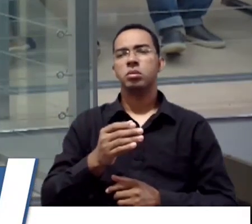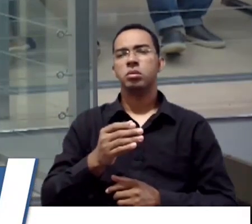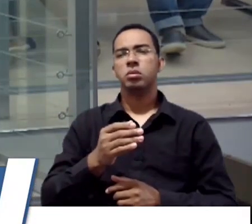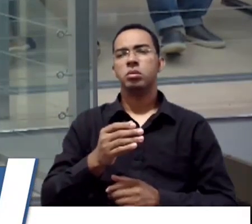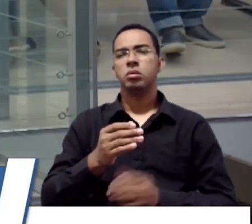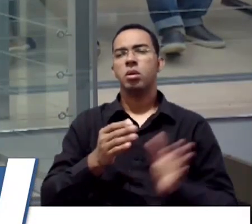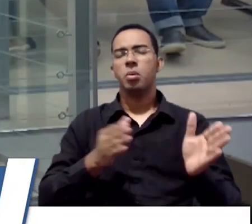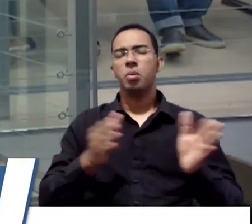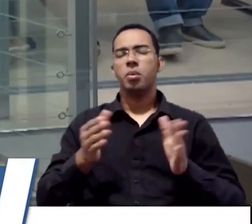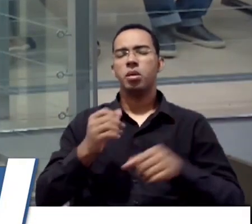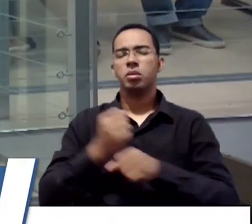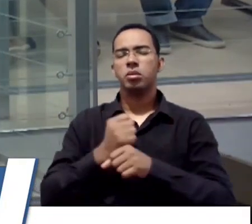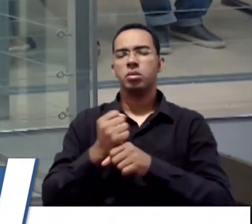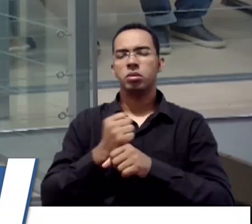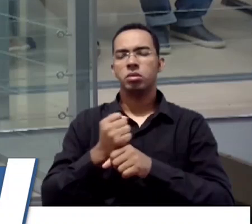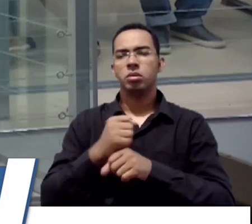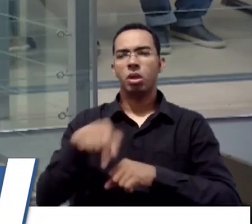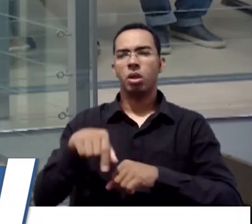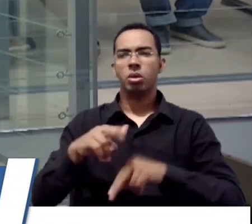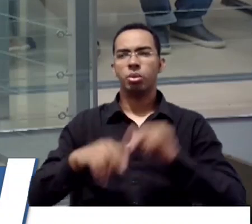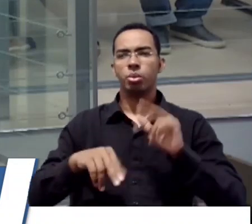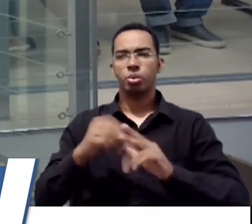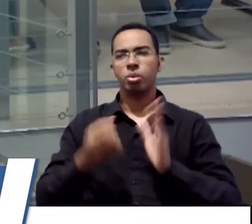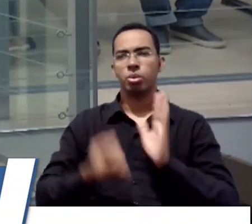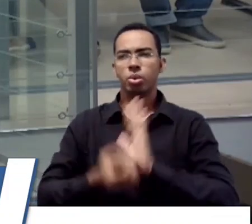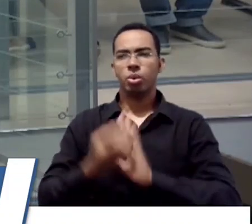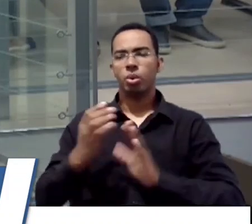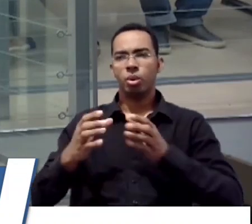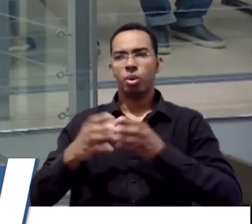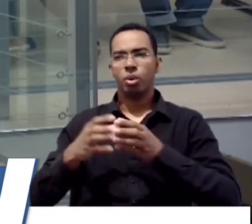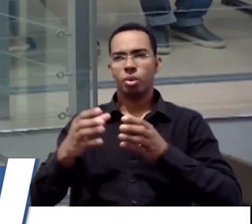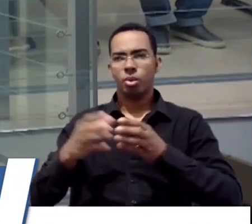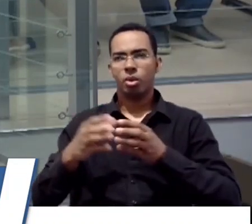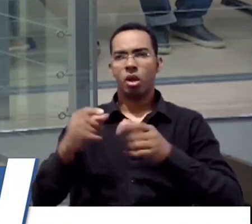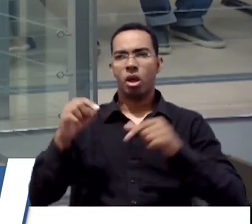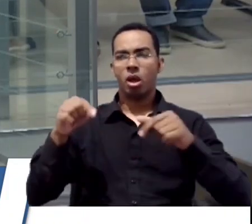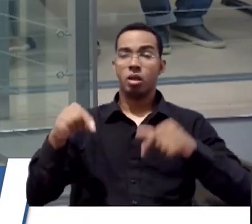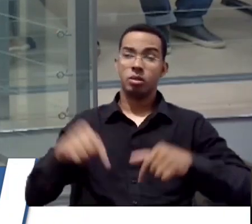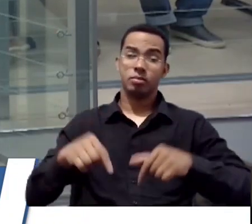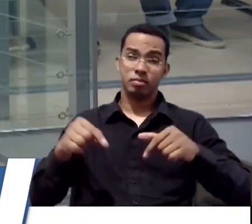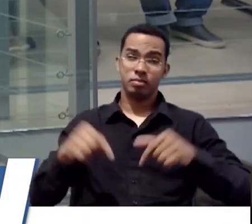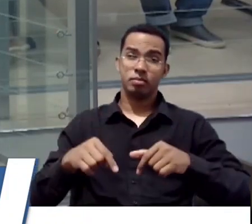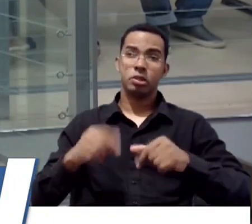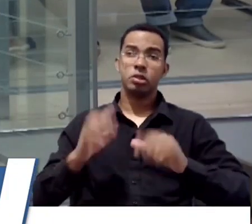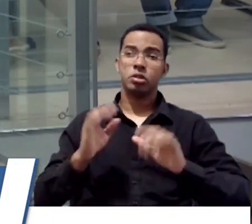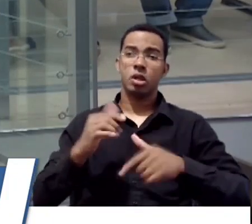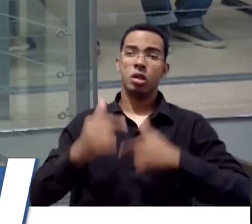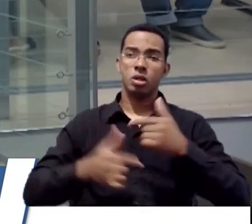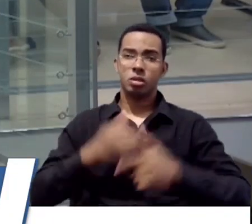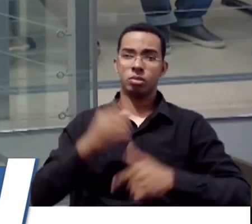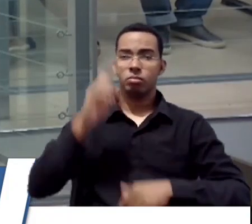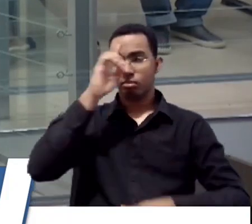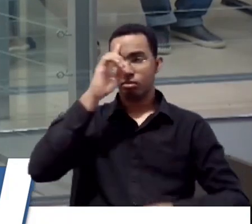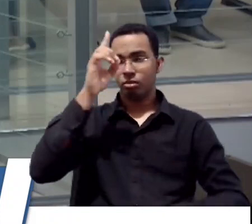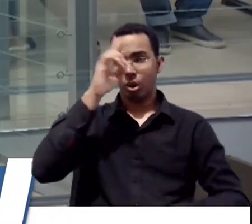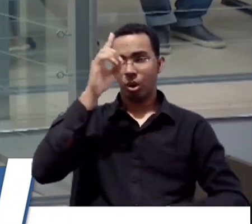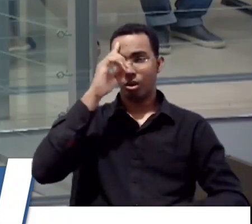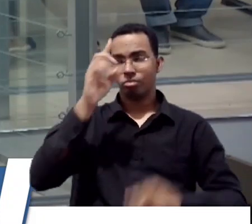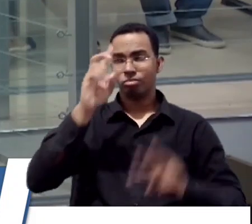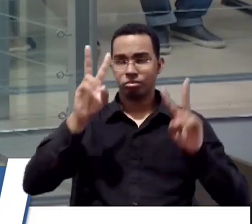meados desse ano, né, foi criada uma frente parlamentar que vem trabalhando diuturnamente na